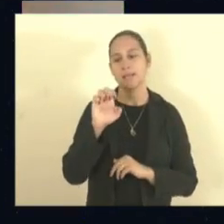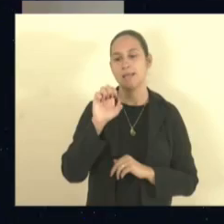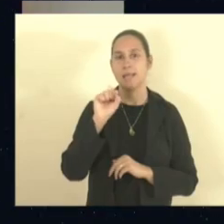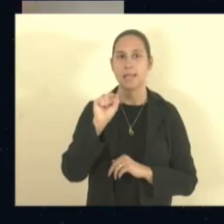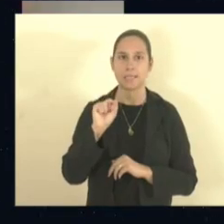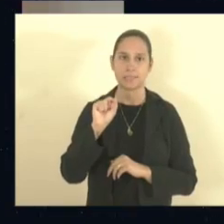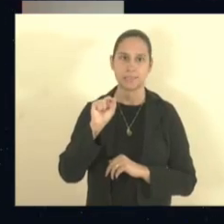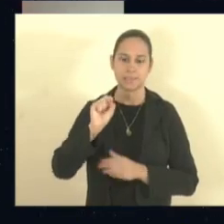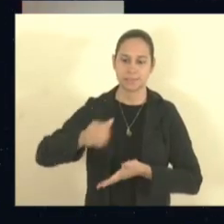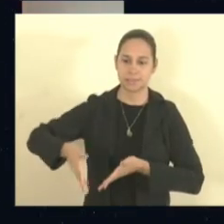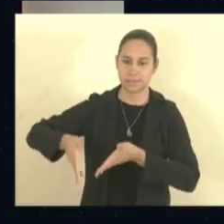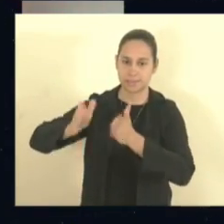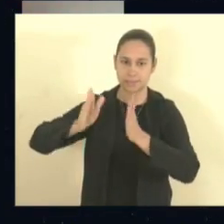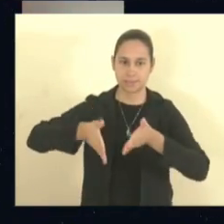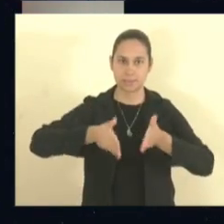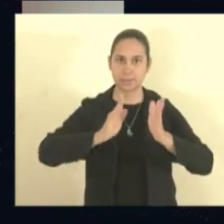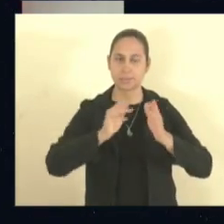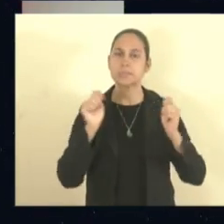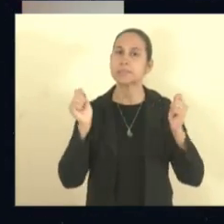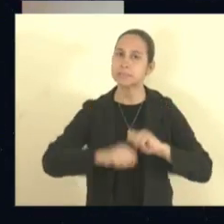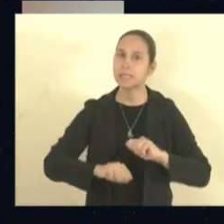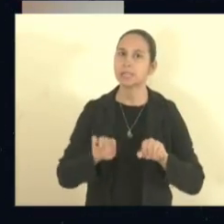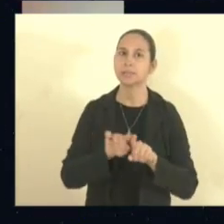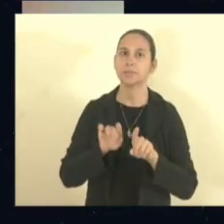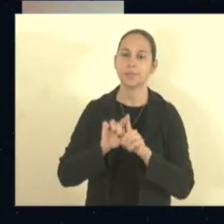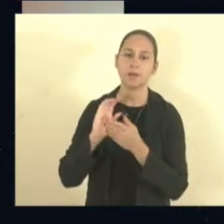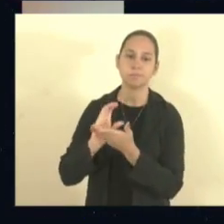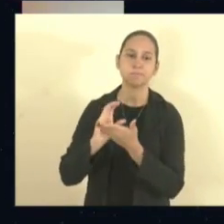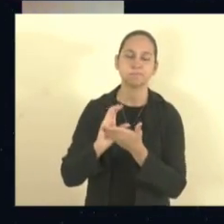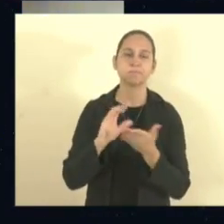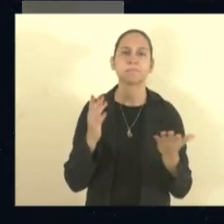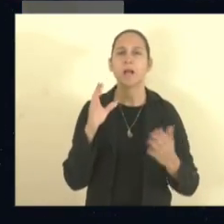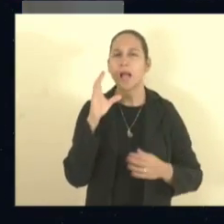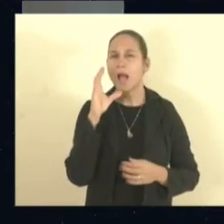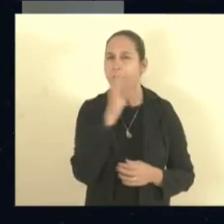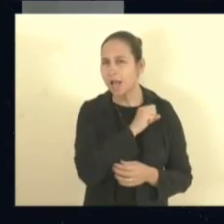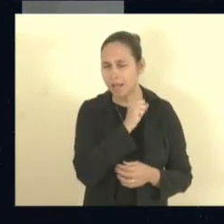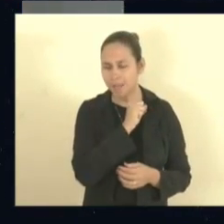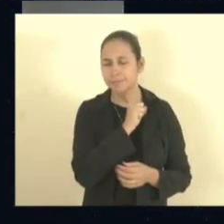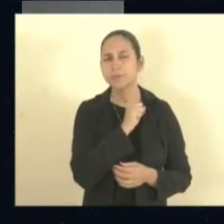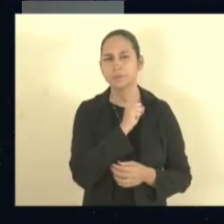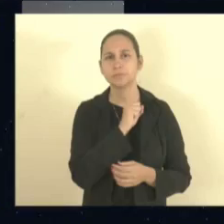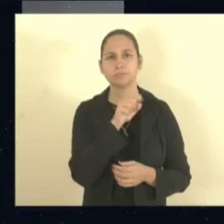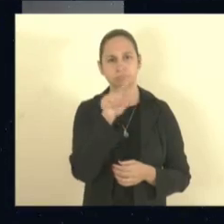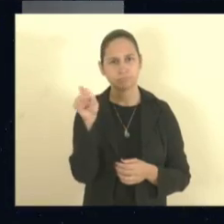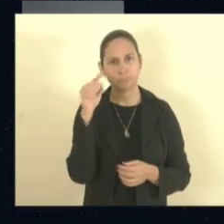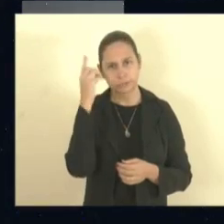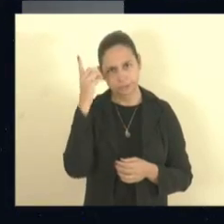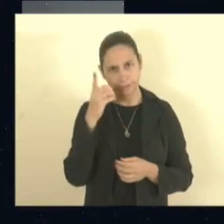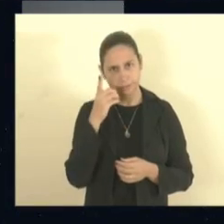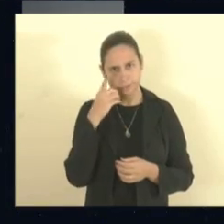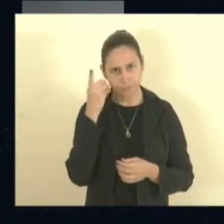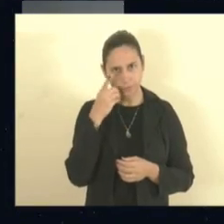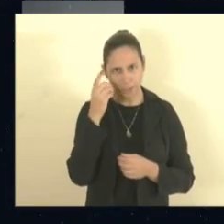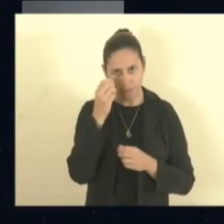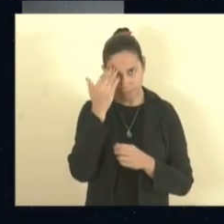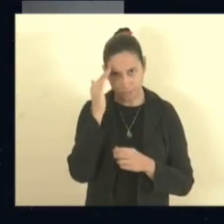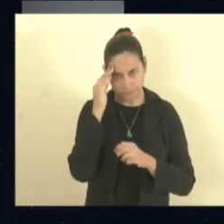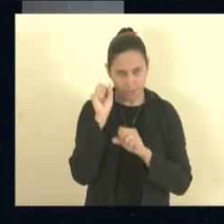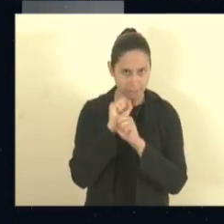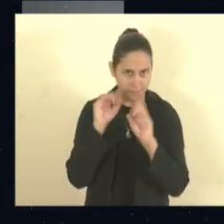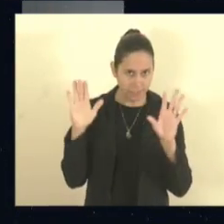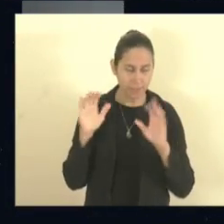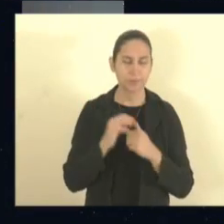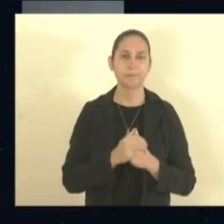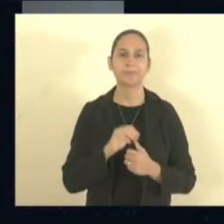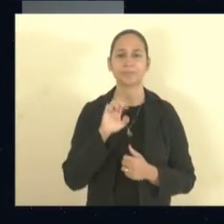vão ser contempladas. Eu vou, de uma forma muito rápida, deputado Mazinho, para os deputados entenderem melhor, por exemplo, na